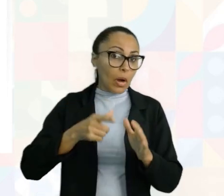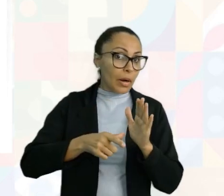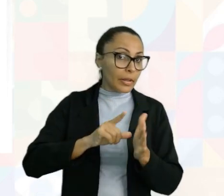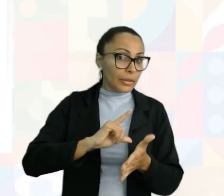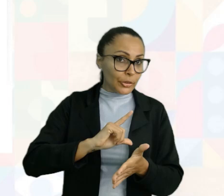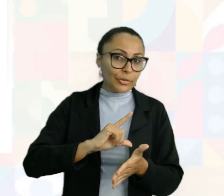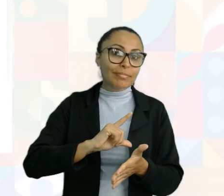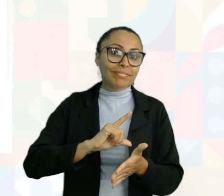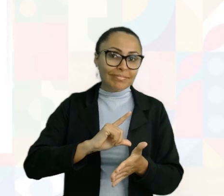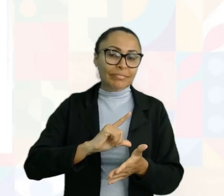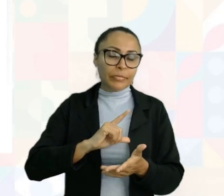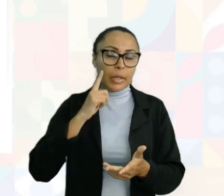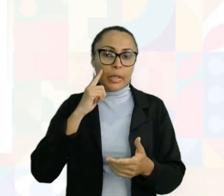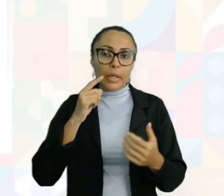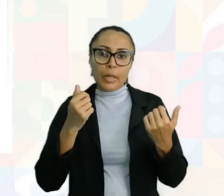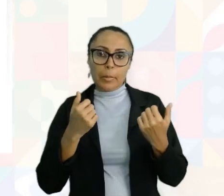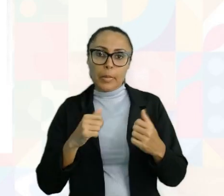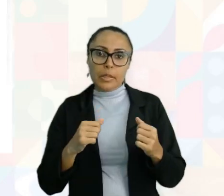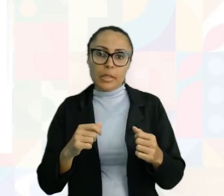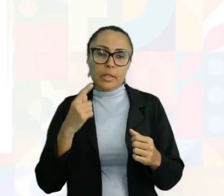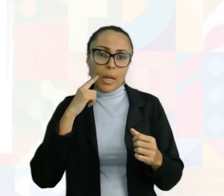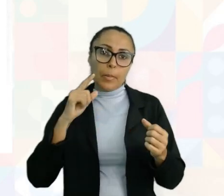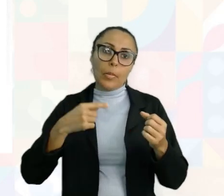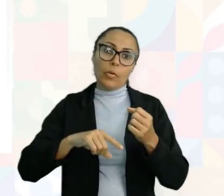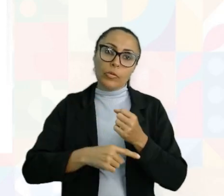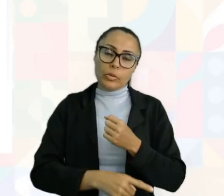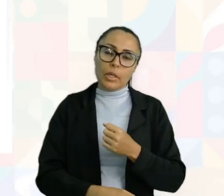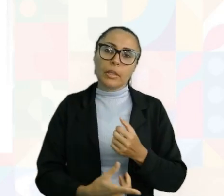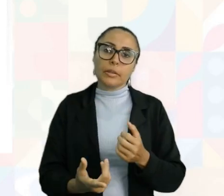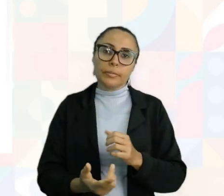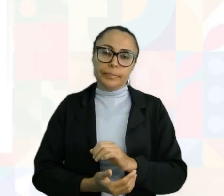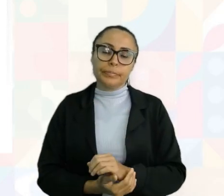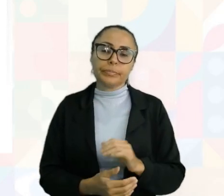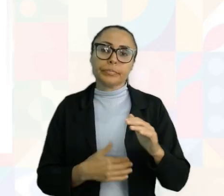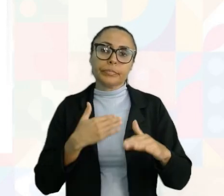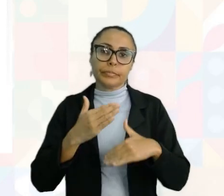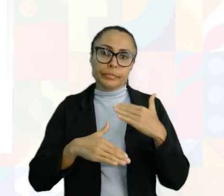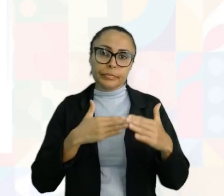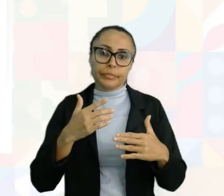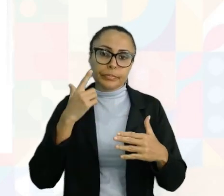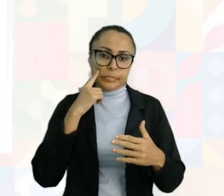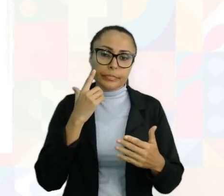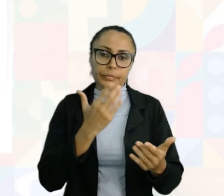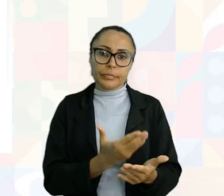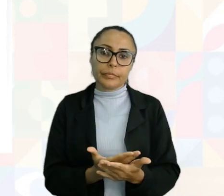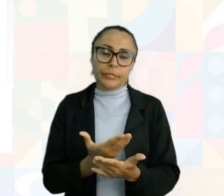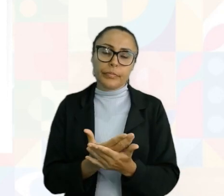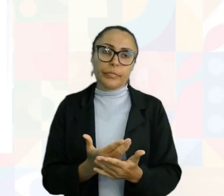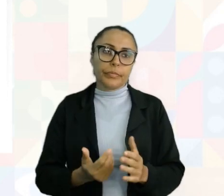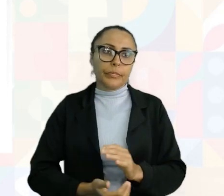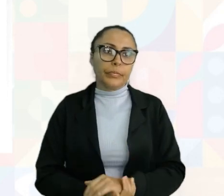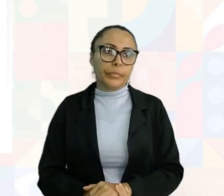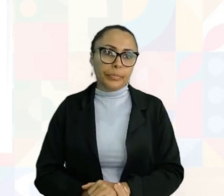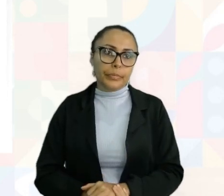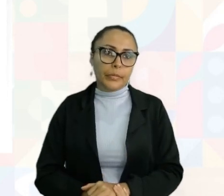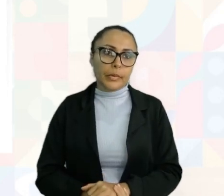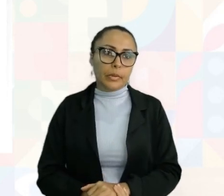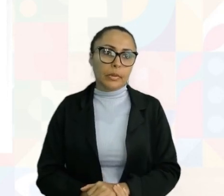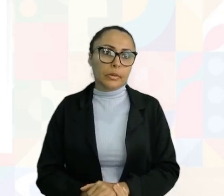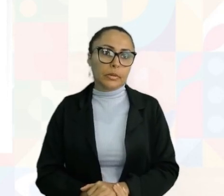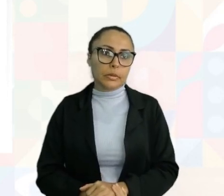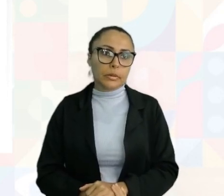disso, mas que precisa ser aprofundada no desenvolvimento do estudo da geometria descritiva, tá certo? A